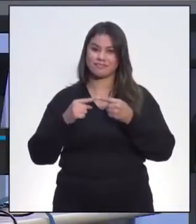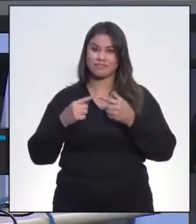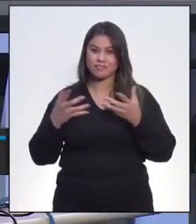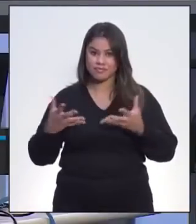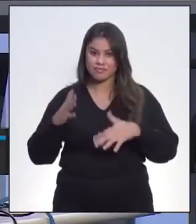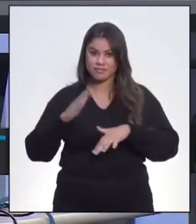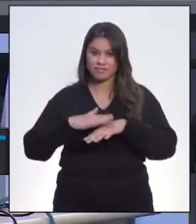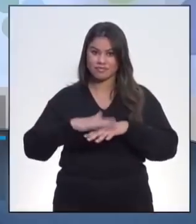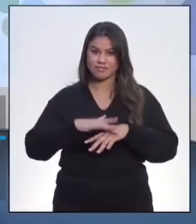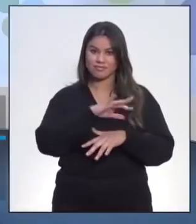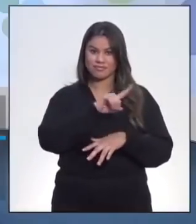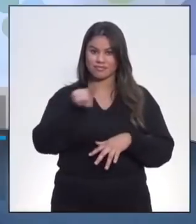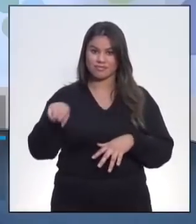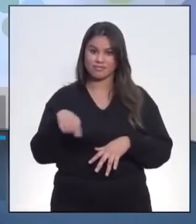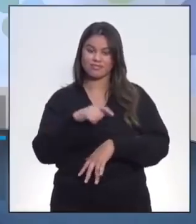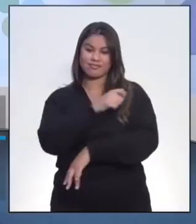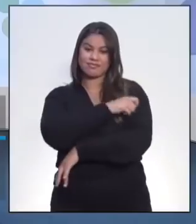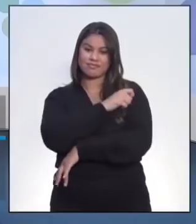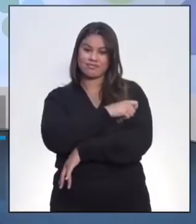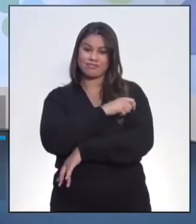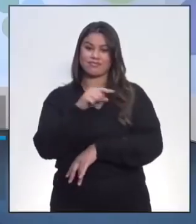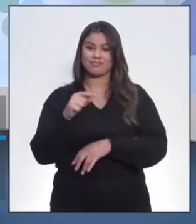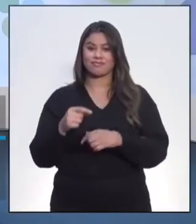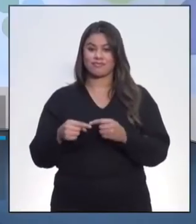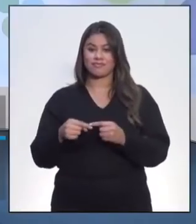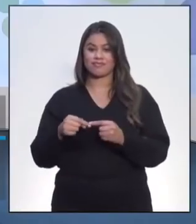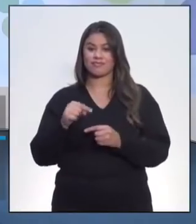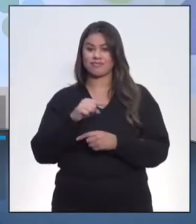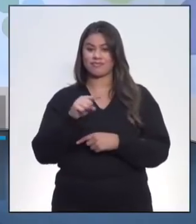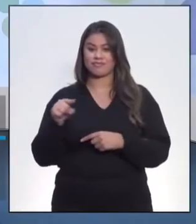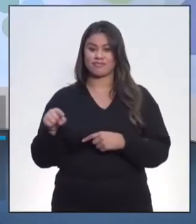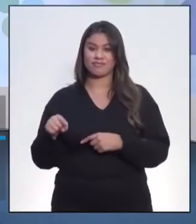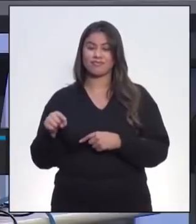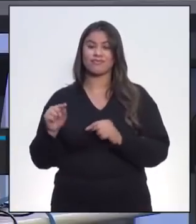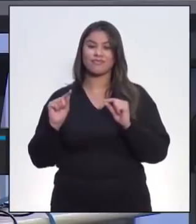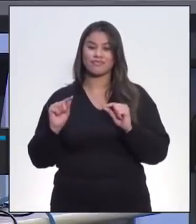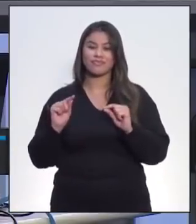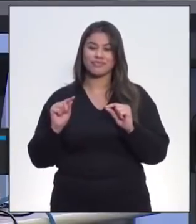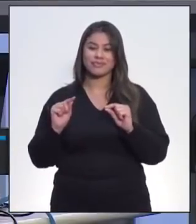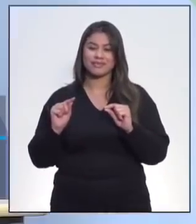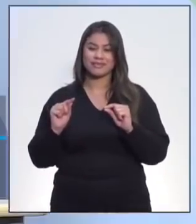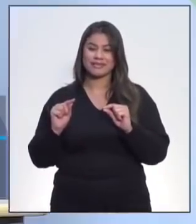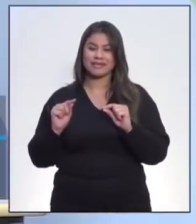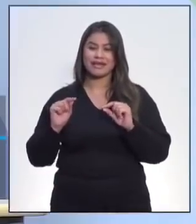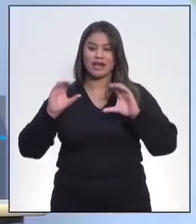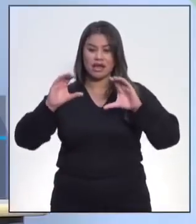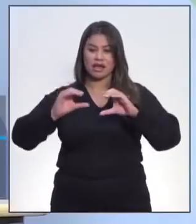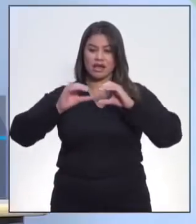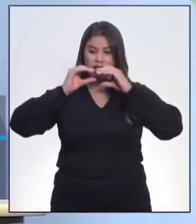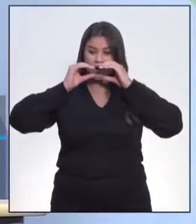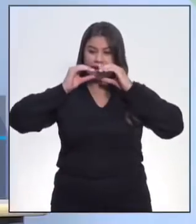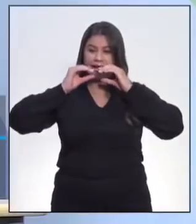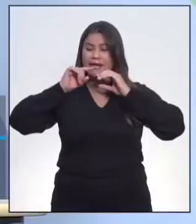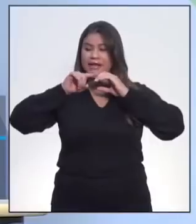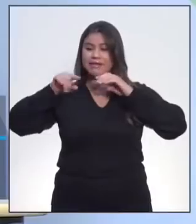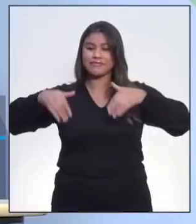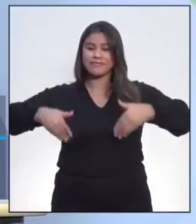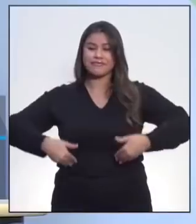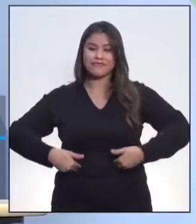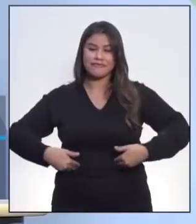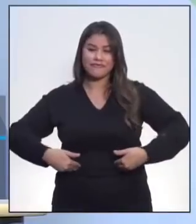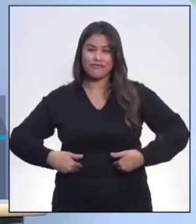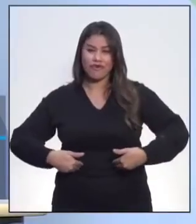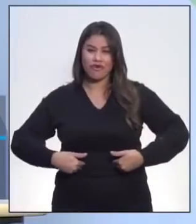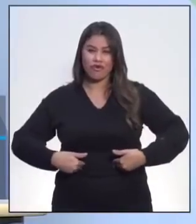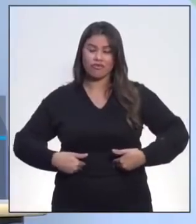trabalhar? Vamos, até porque eles já estão aqui falando que você fez a maldade do lanche, que eles estão com fome. Então, vamos